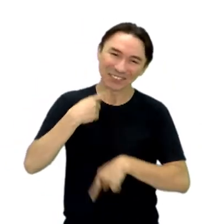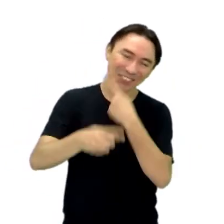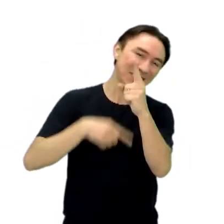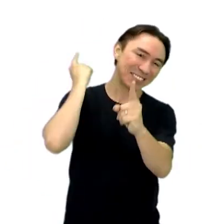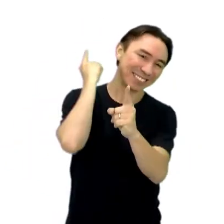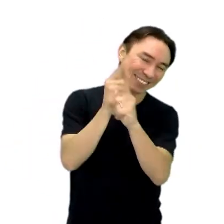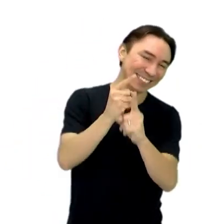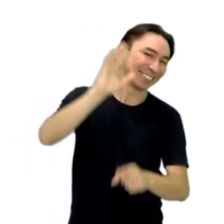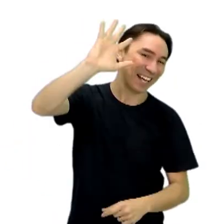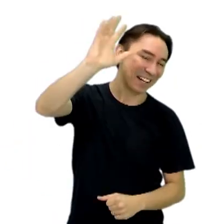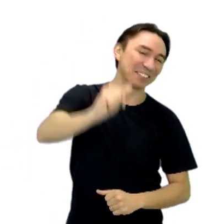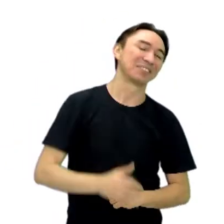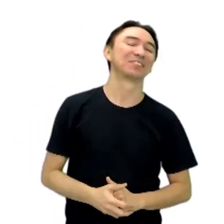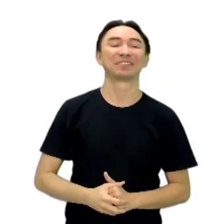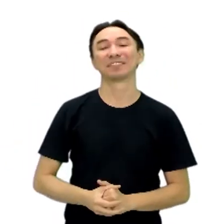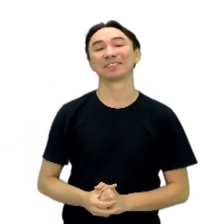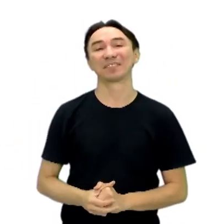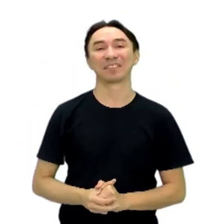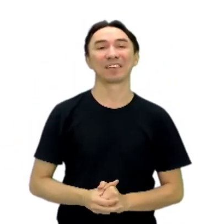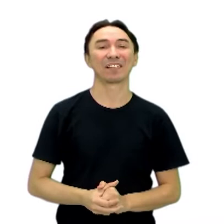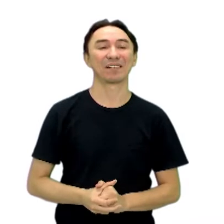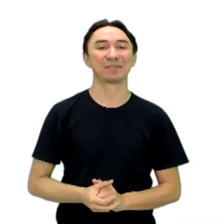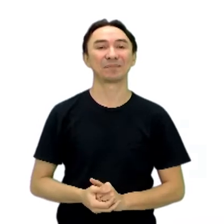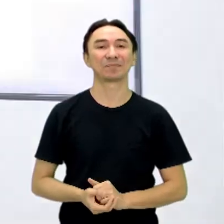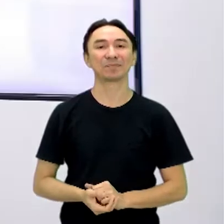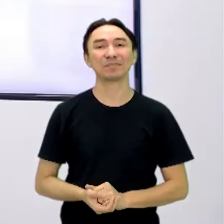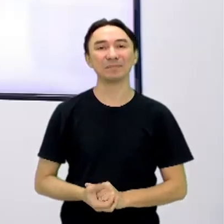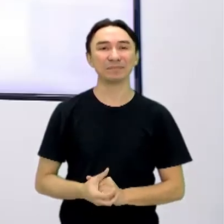aí, tá? Até mais!